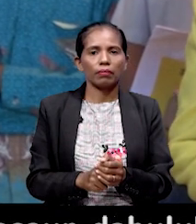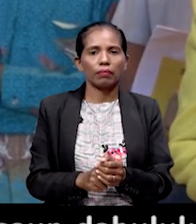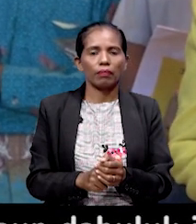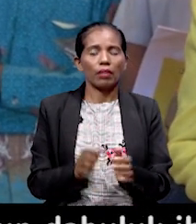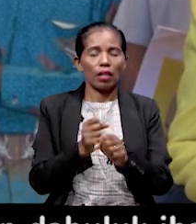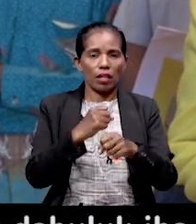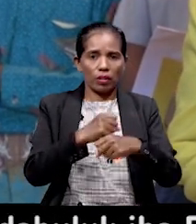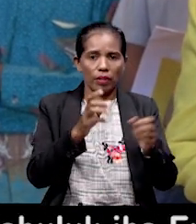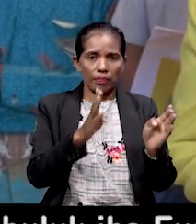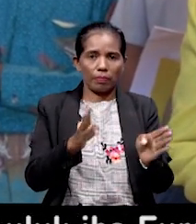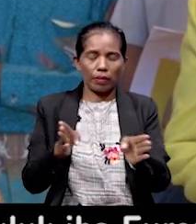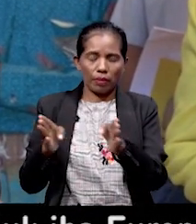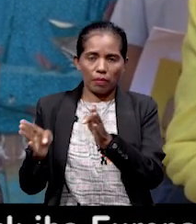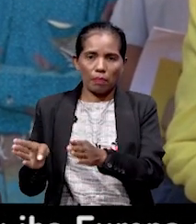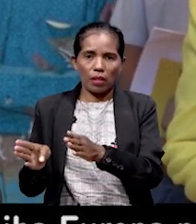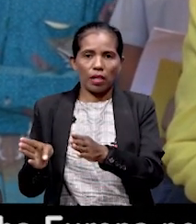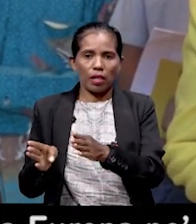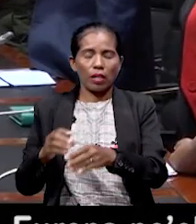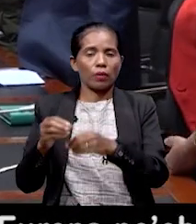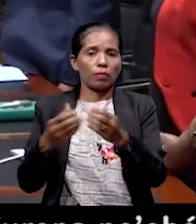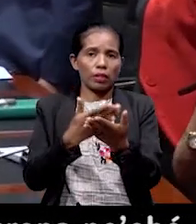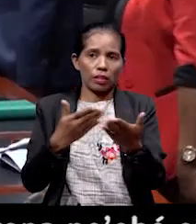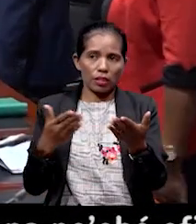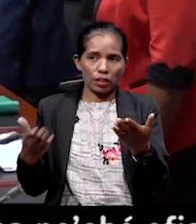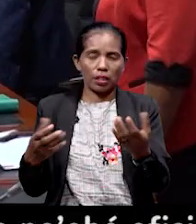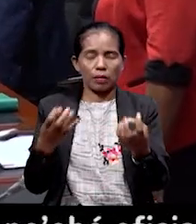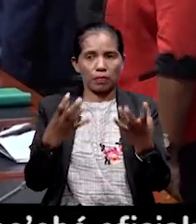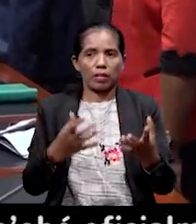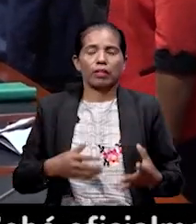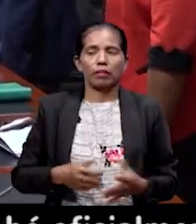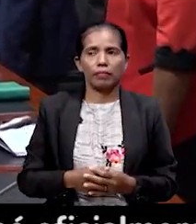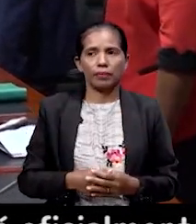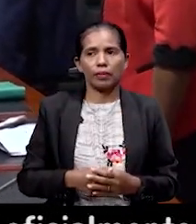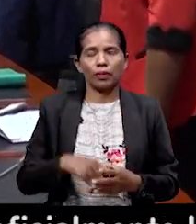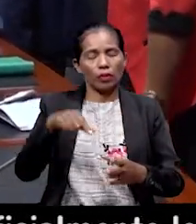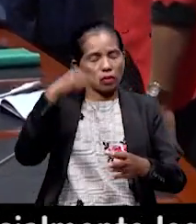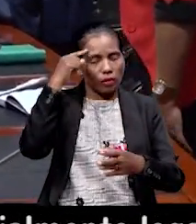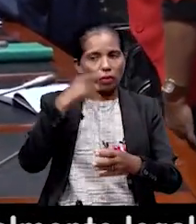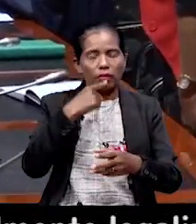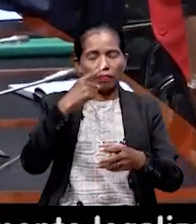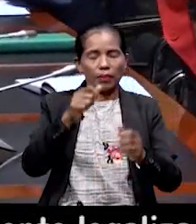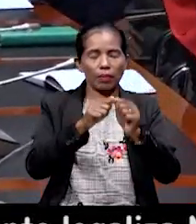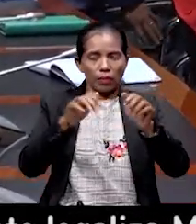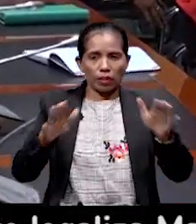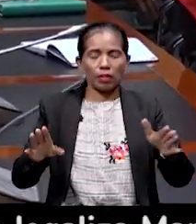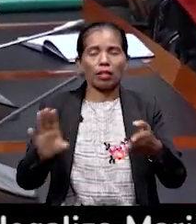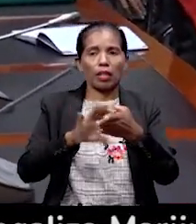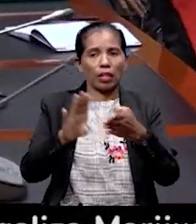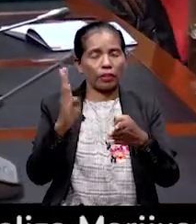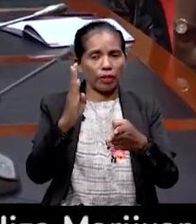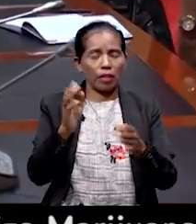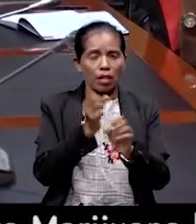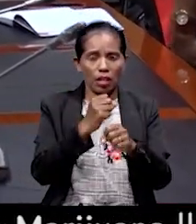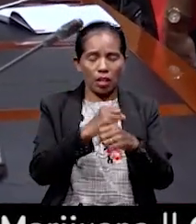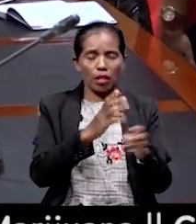Halona preparativos logísticos para que teves. Governante Nihatetem, órgão administração eleitoral, mos halo ona